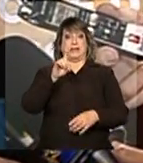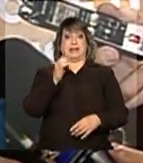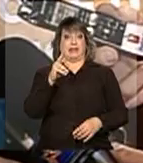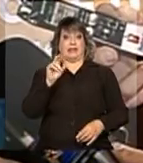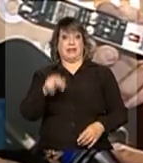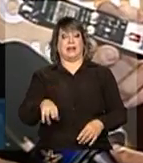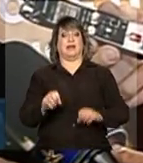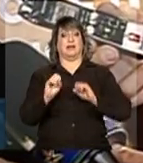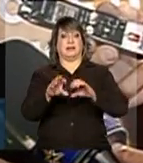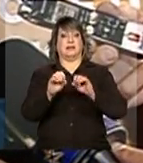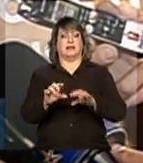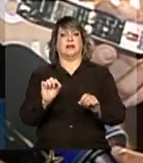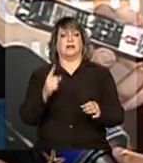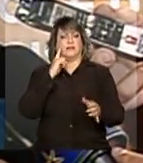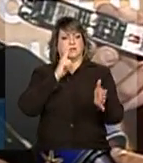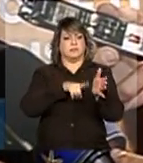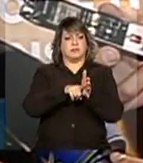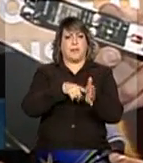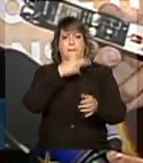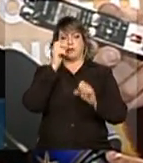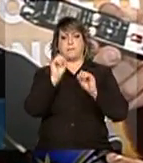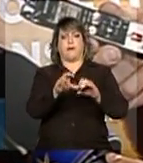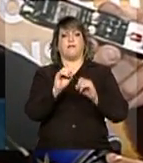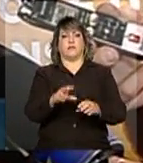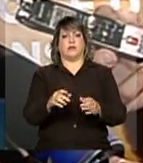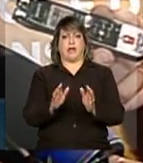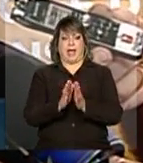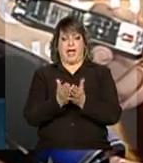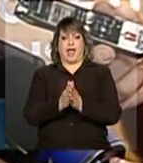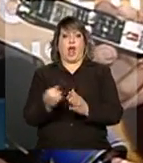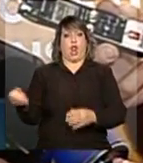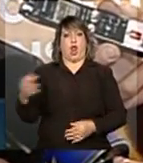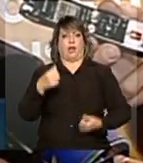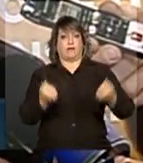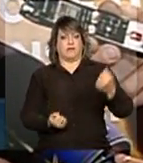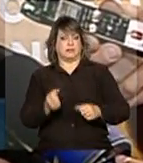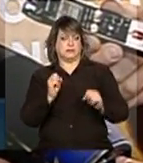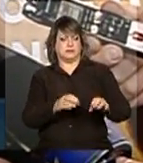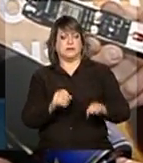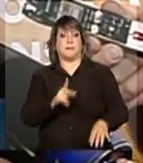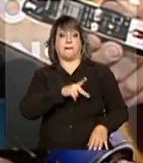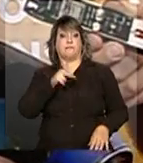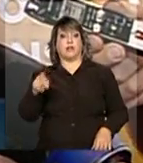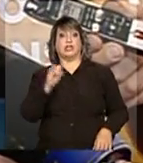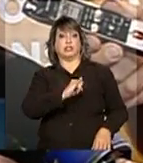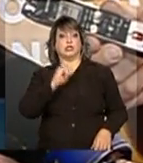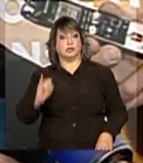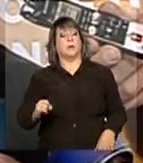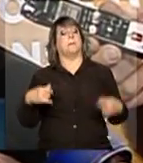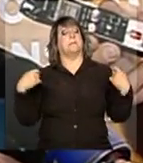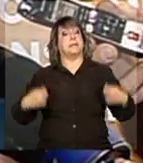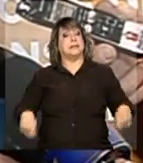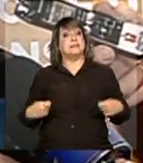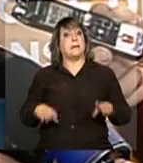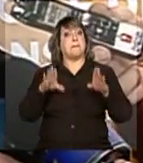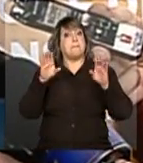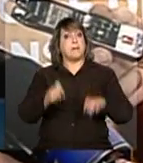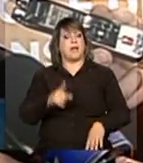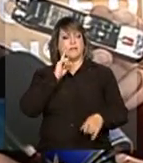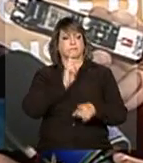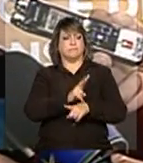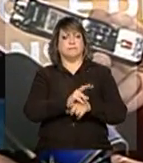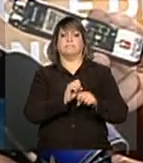capacitação de examinadores, de instrutores das autoescolas. Tudo isso nós estamos trabalhando como um instrumento de melhoria